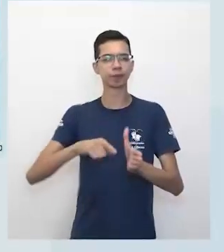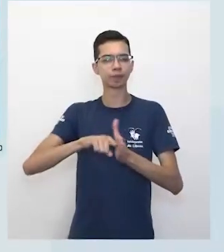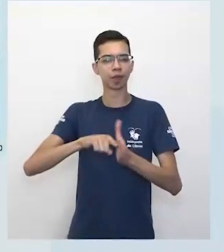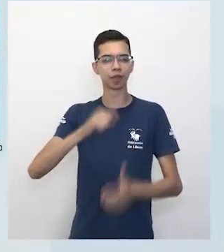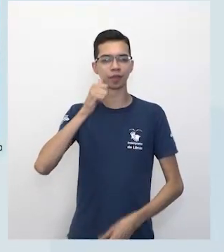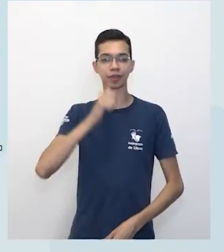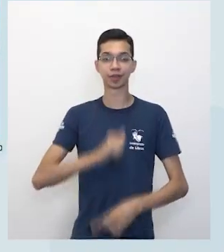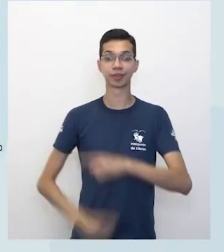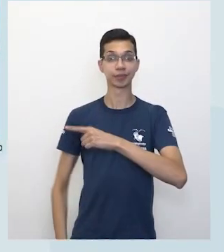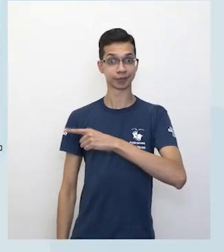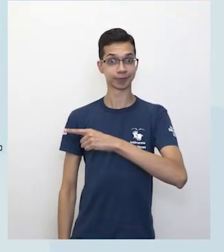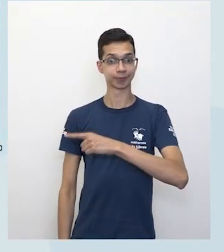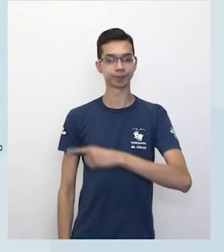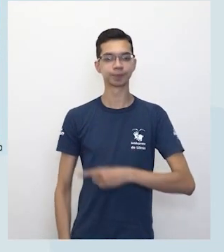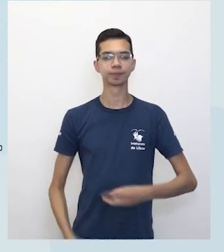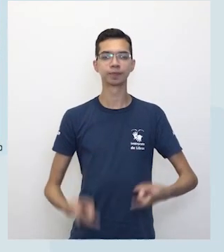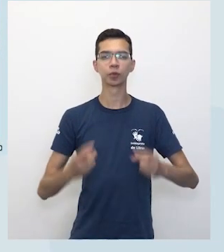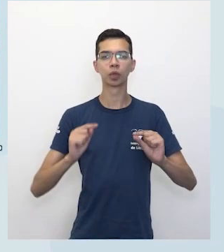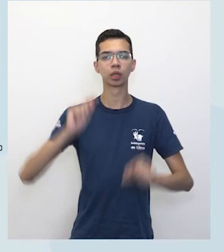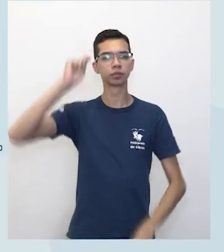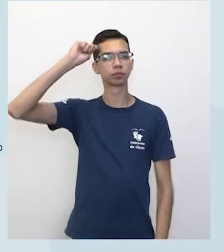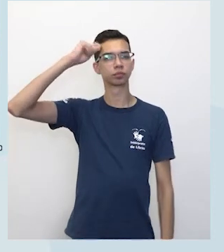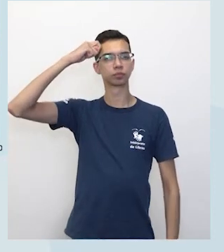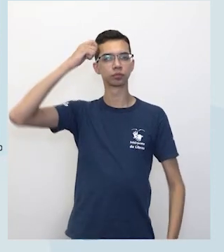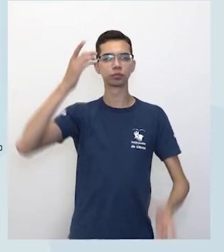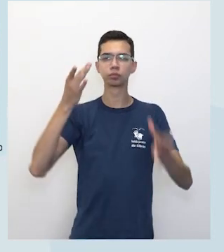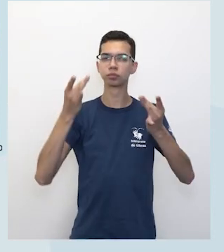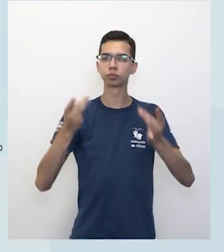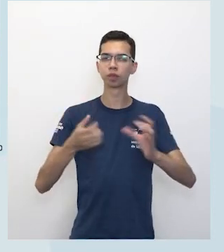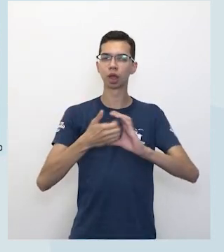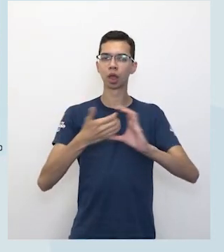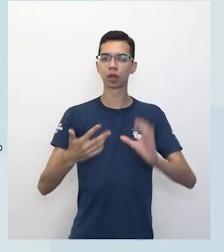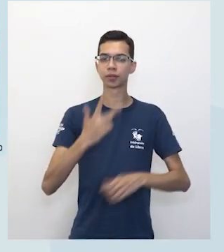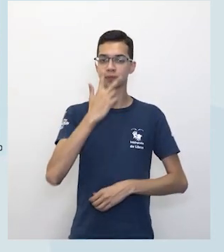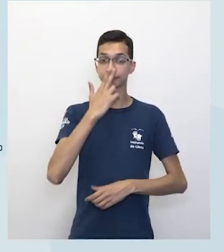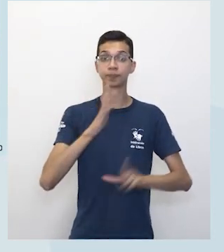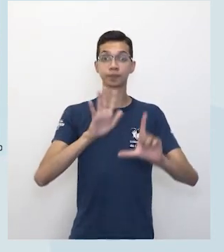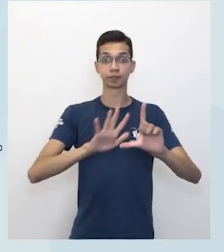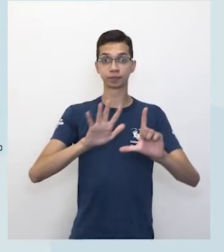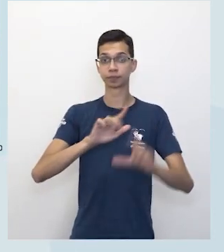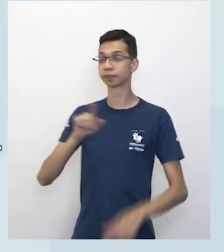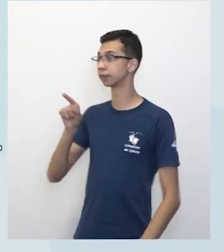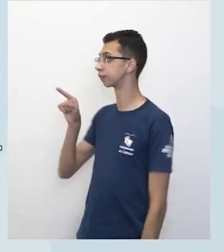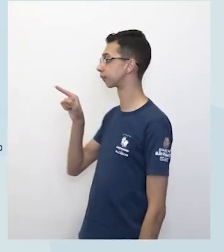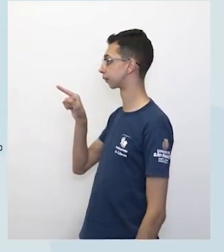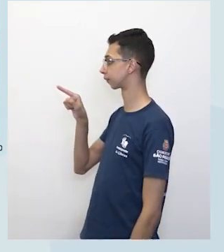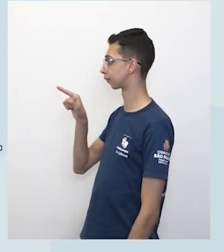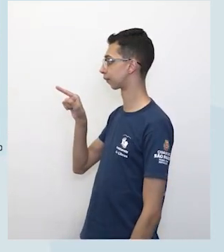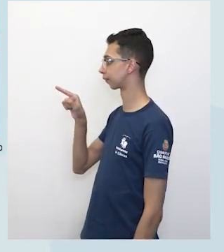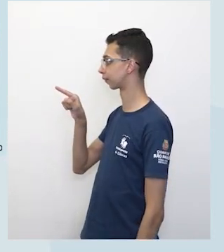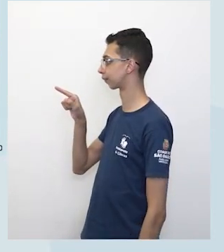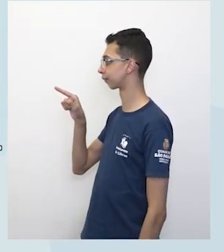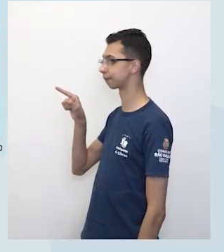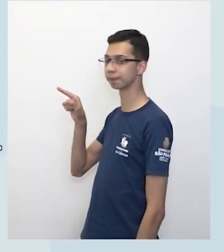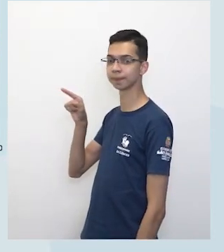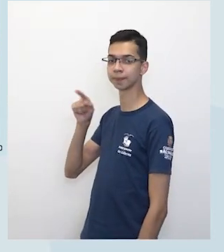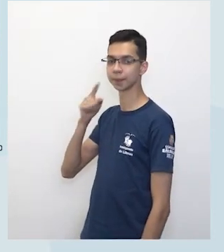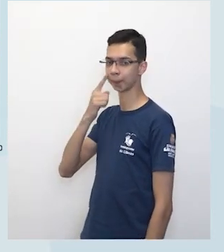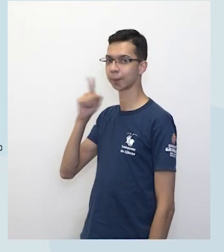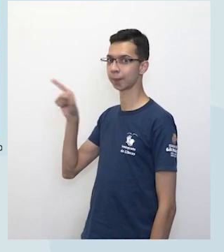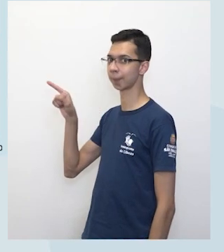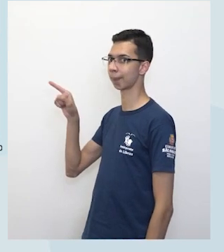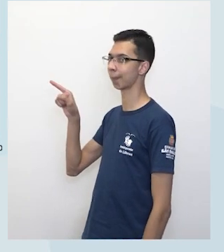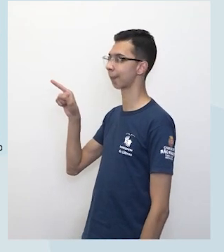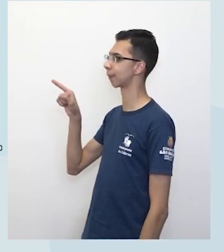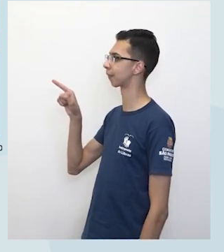revelou que ela possuía traços negroides. Isso é, essa imagem aqui à direita.